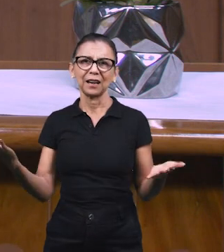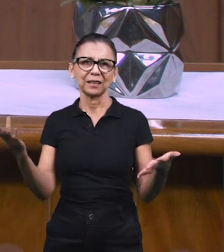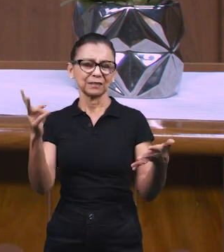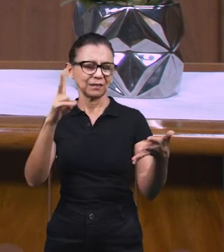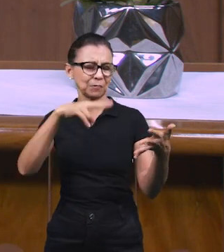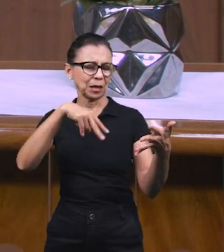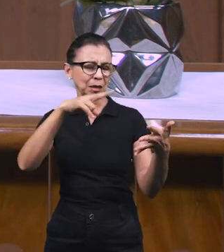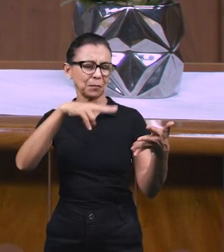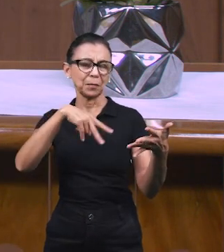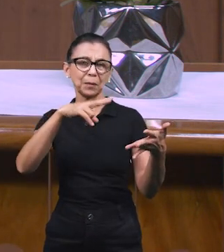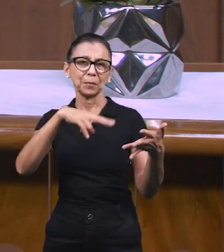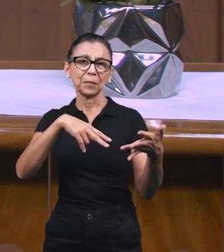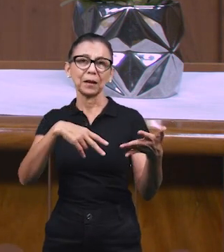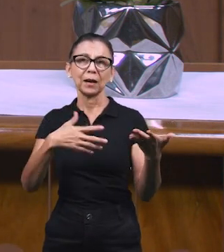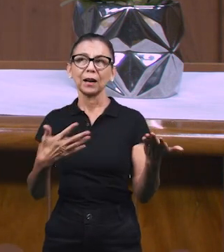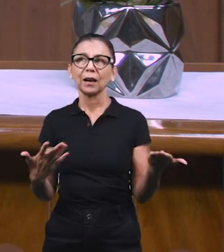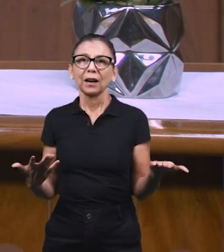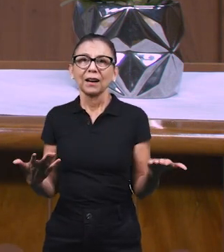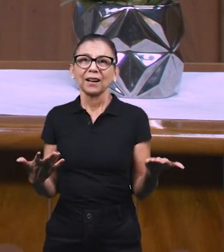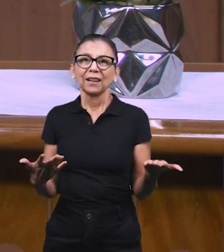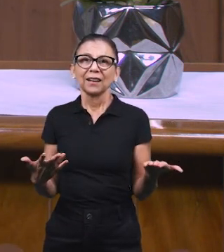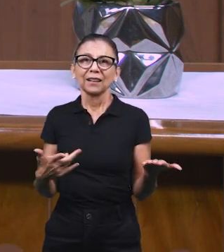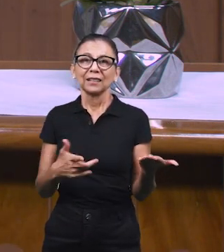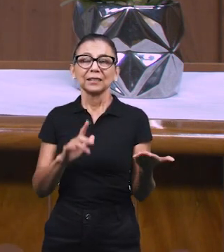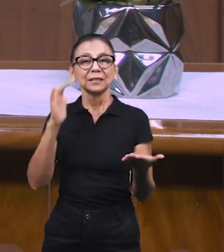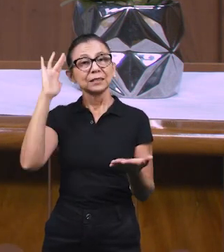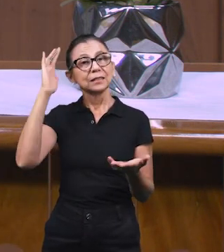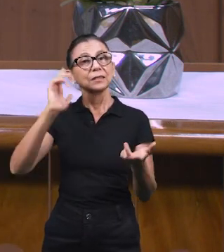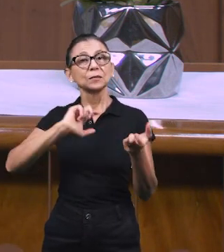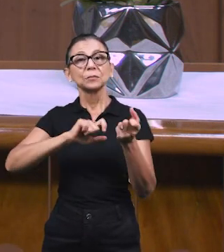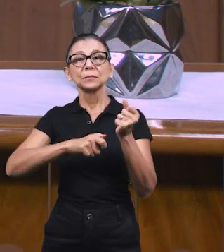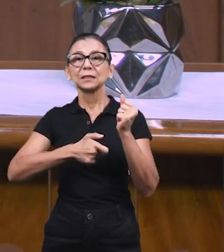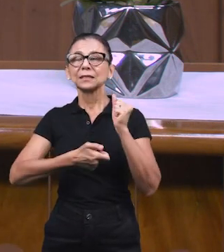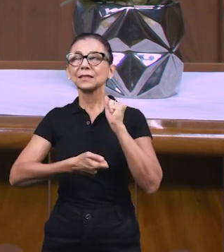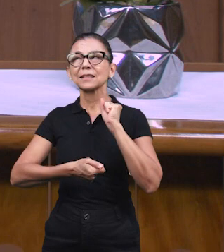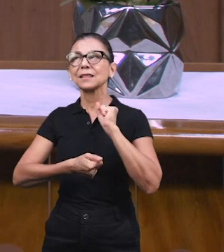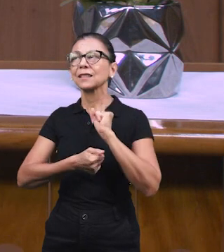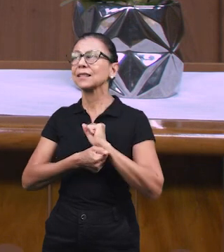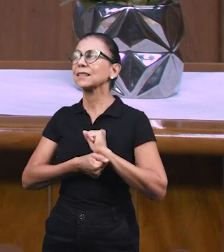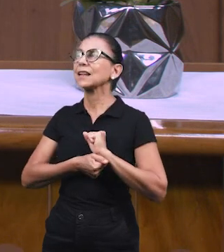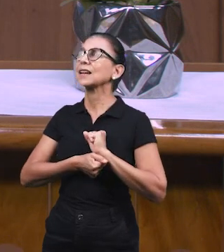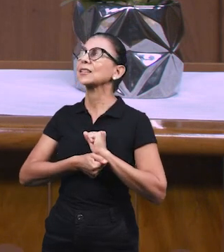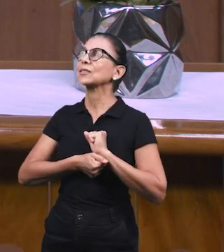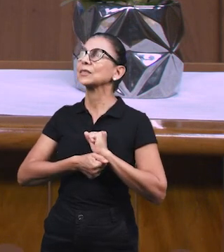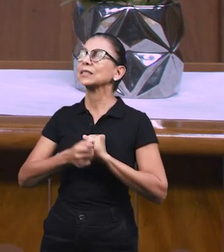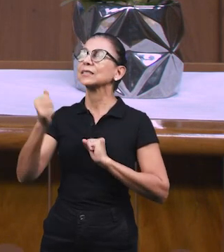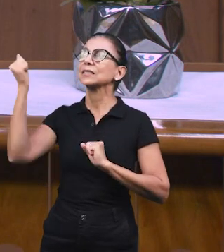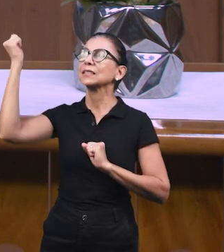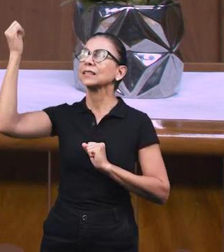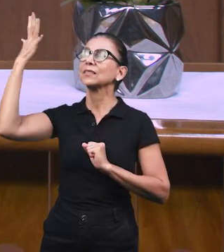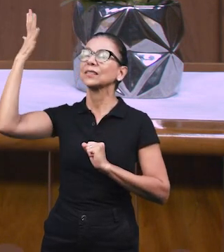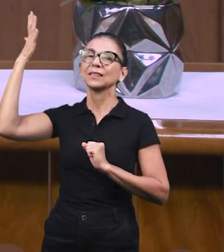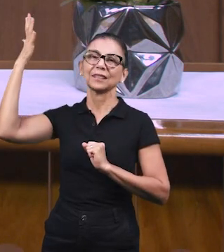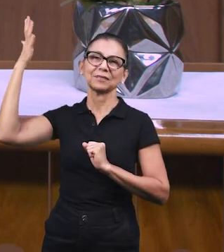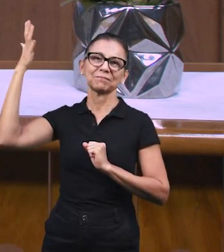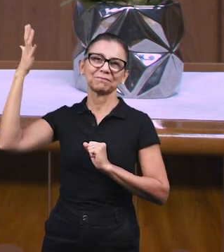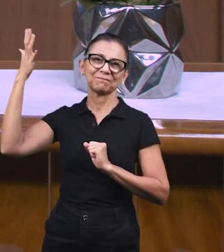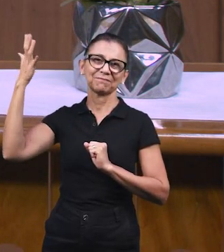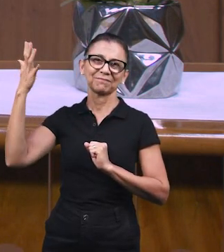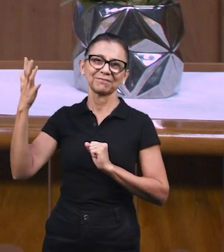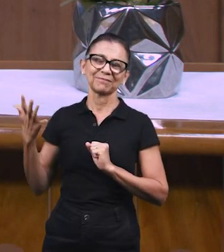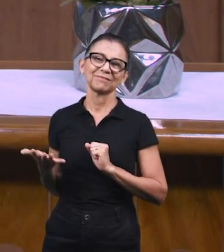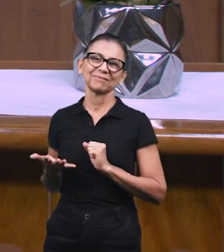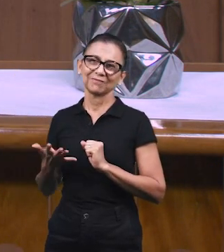literário. Nós vamos entender o mistério, o segredo que Ele vai abrir para nós,